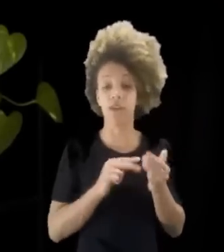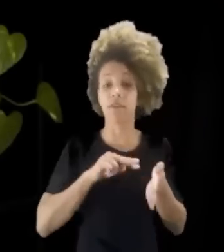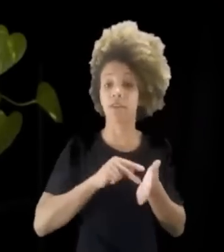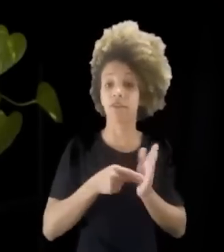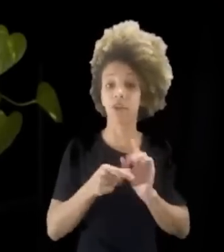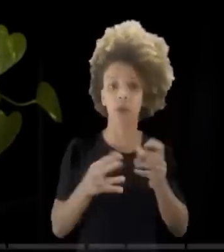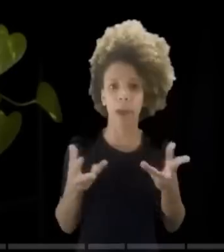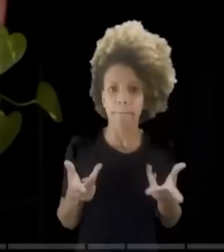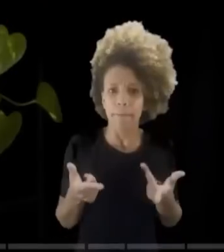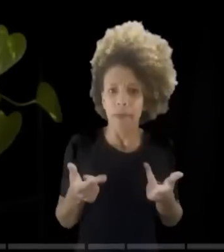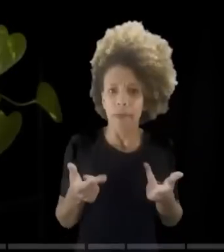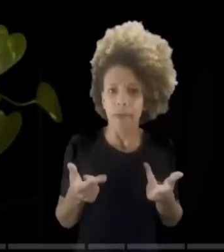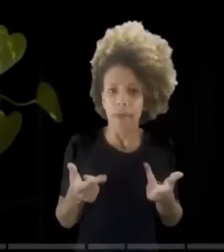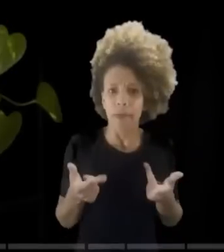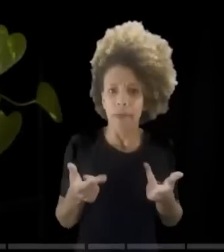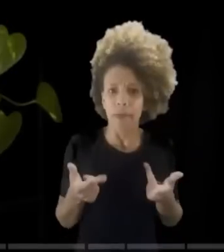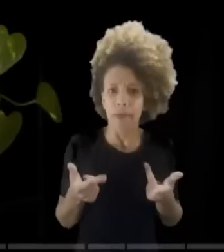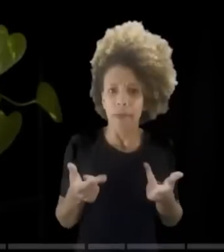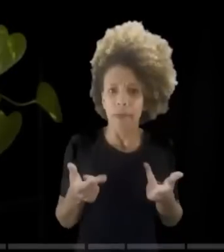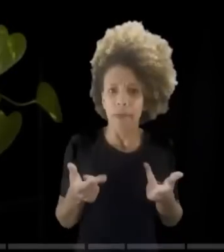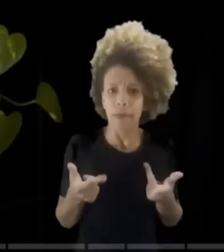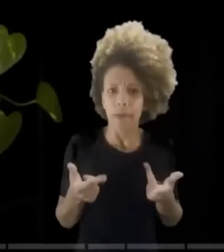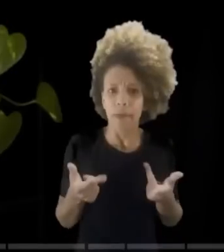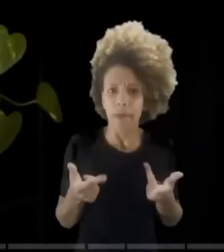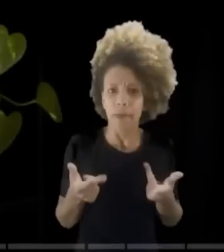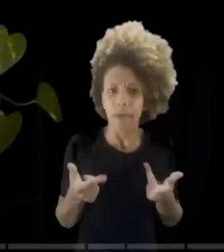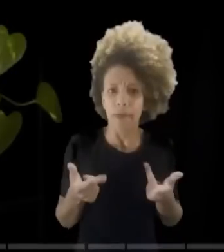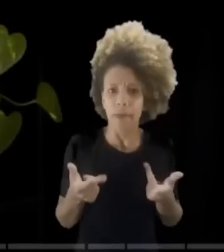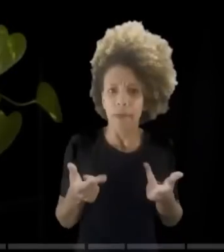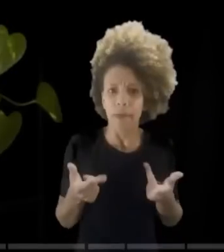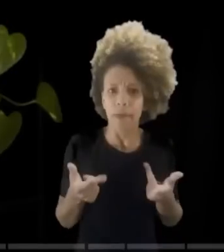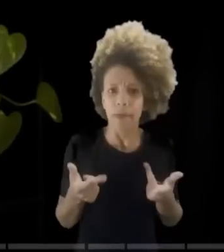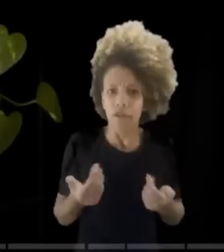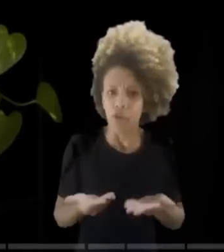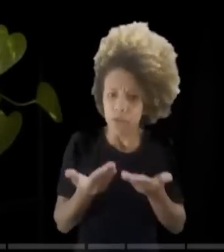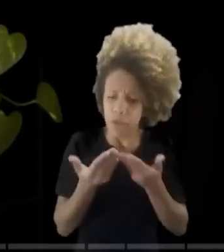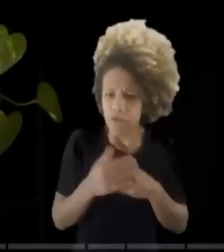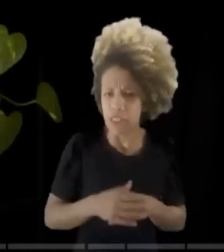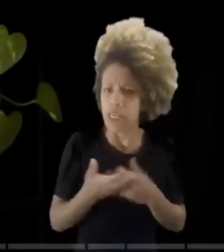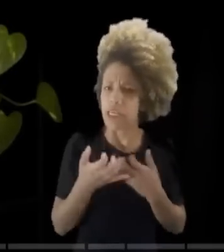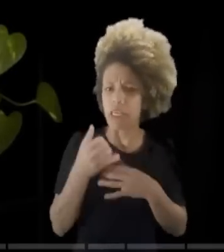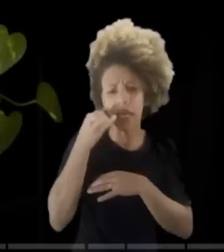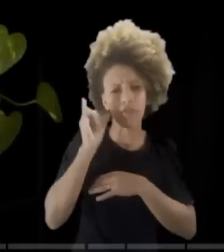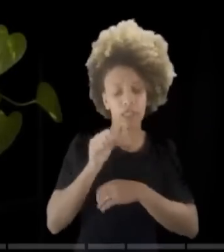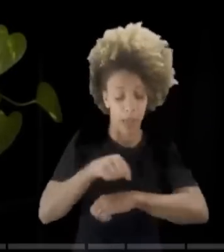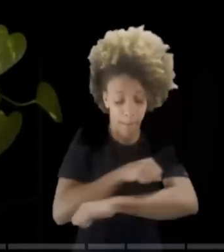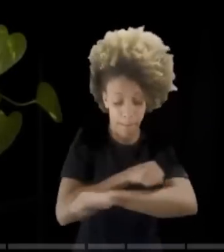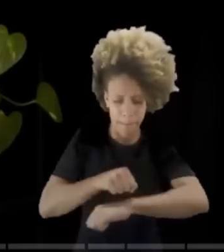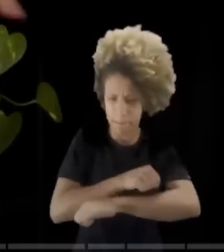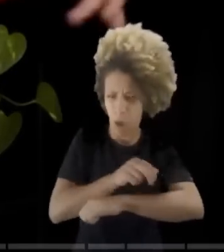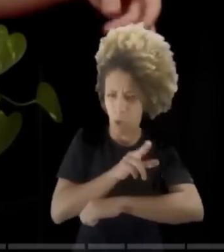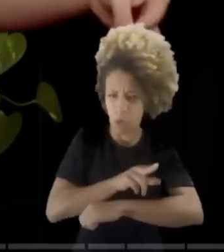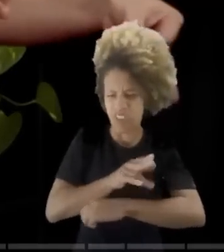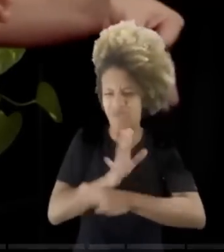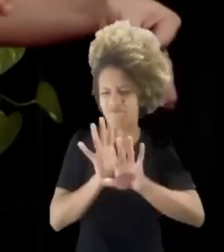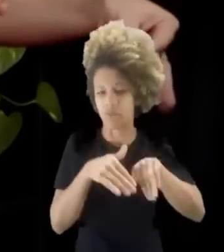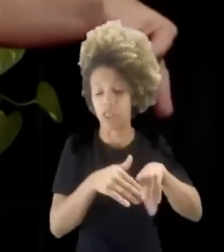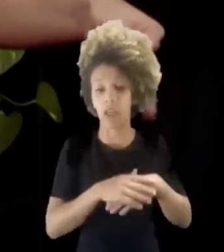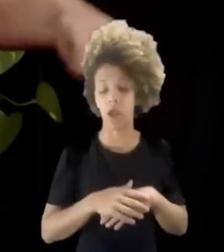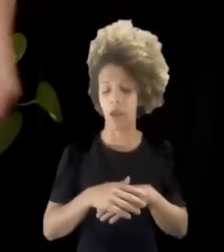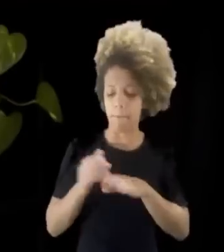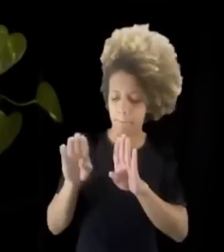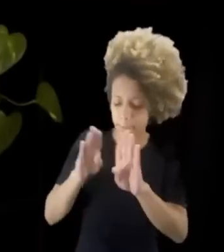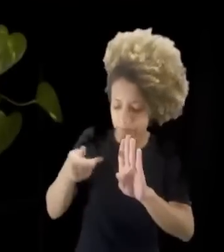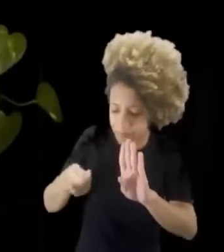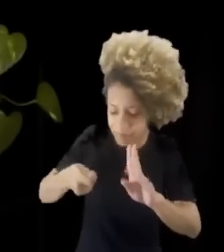seja dito do Maurício Meireles aí porque é isso aí quer evitar usar ferro de passar roupa você pega a camiseta